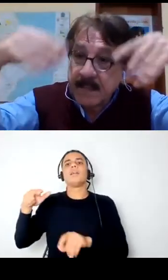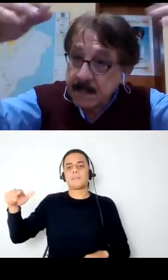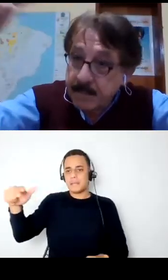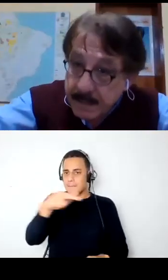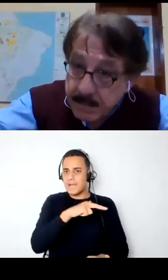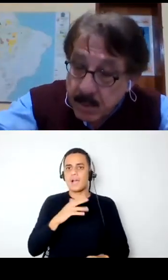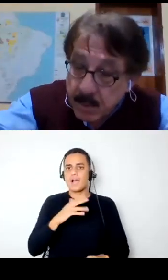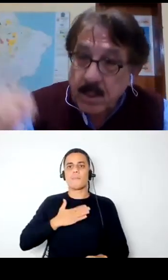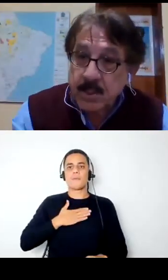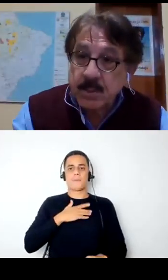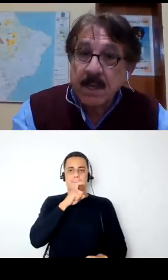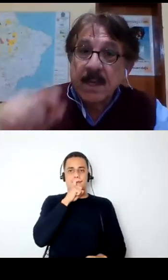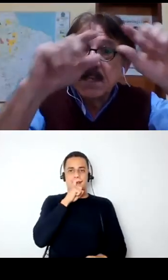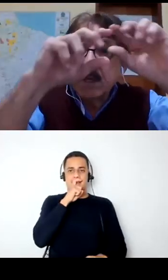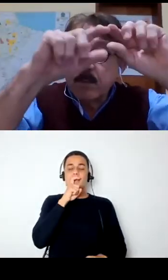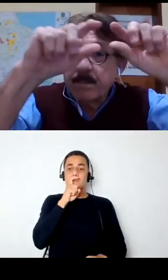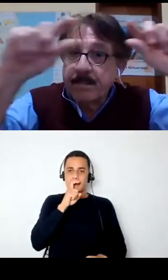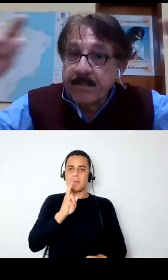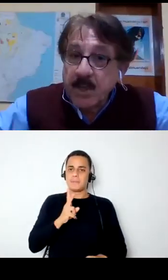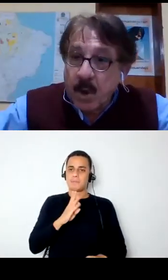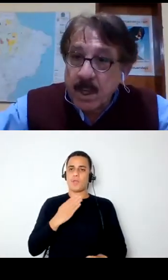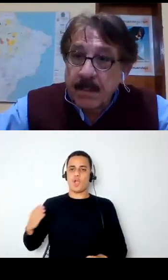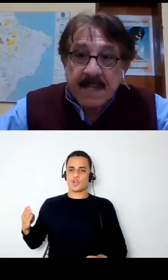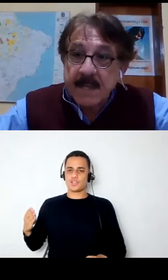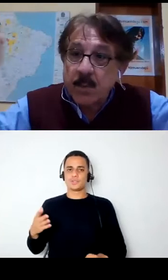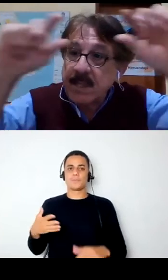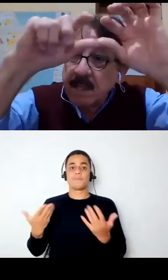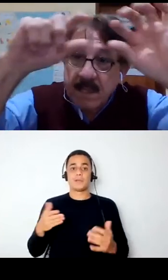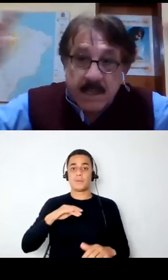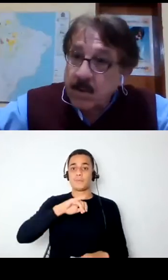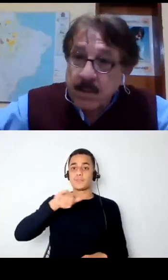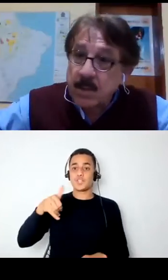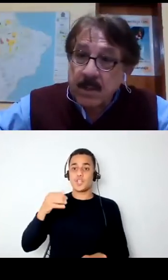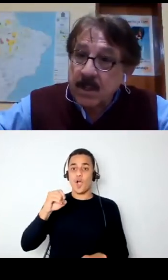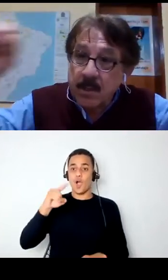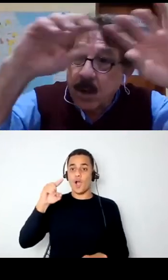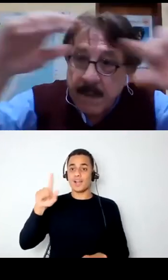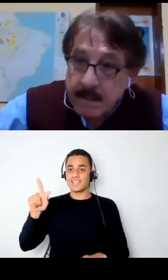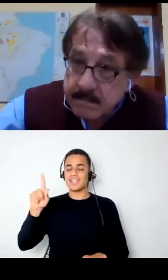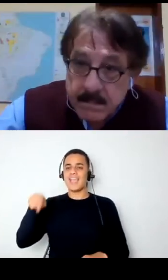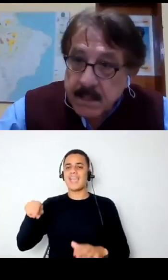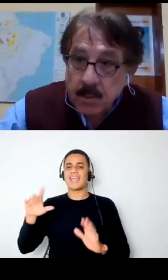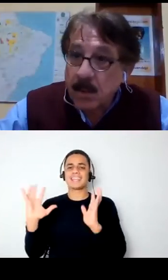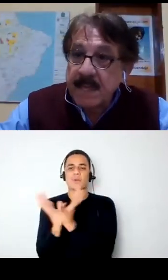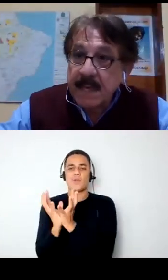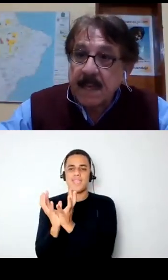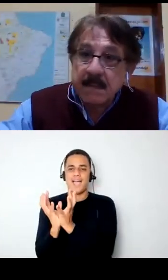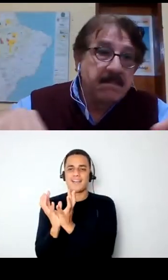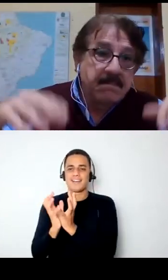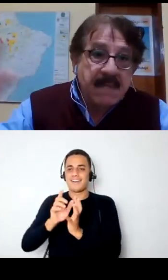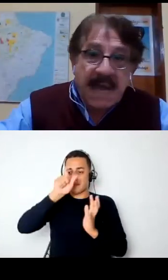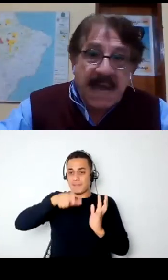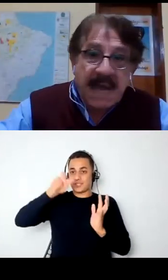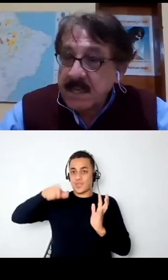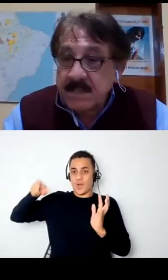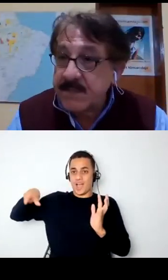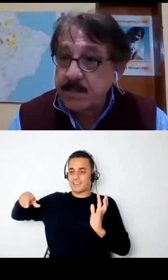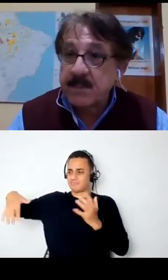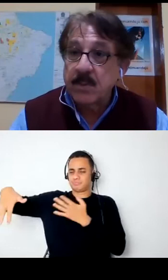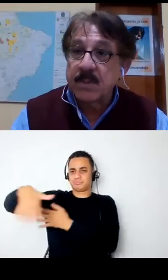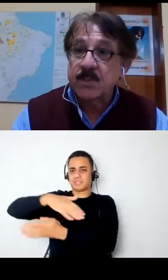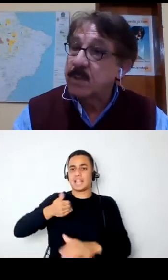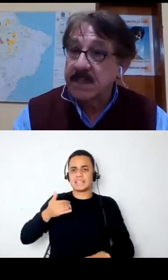gerou. O pai é esse homem e todos os seus irmãos homens. E os seus irmãos homens não são só aqueles filhos do mesmo avô